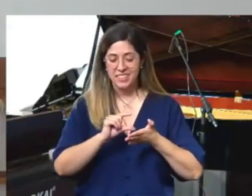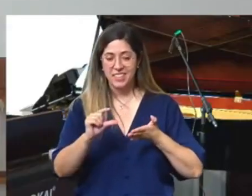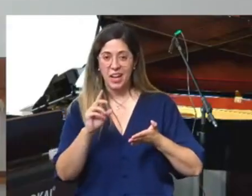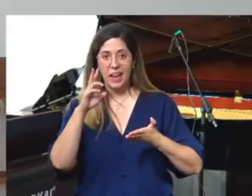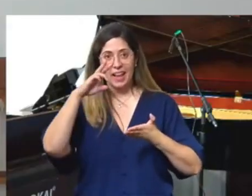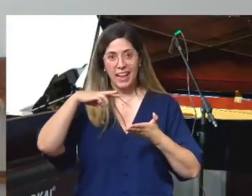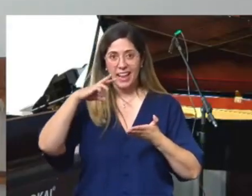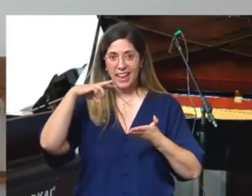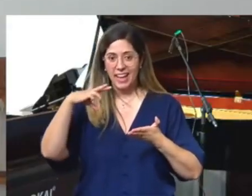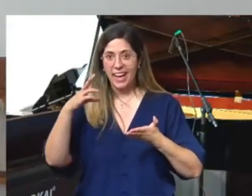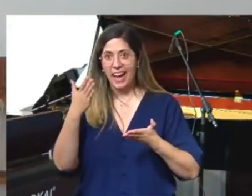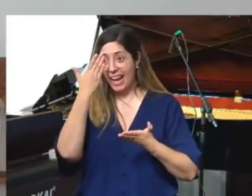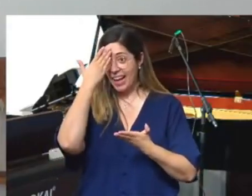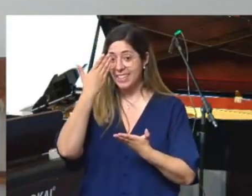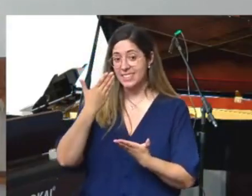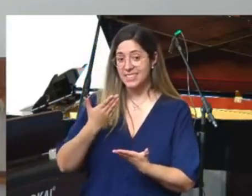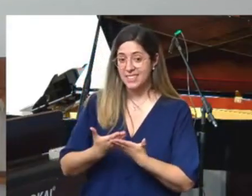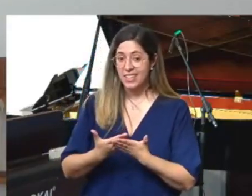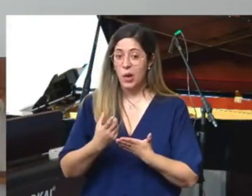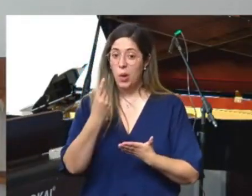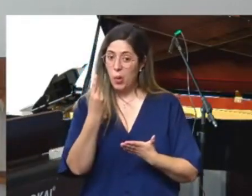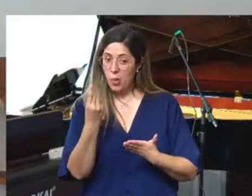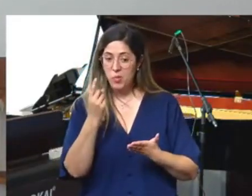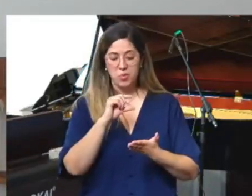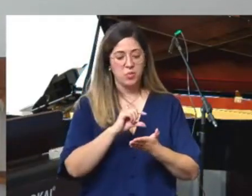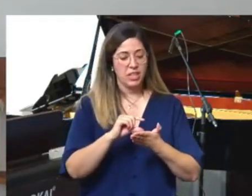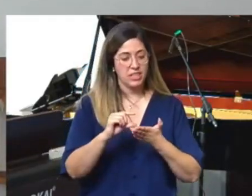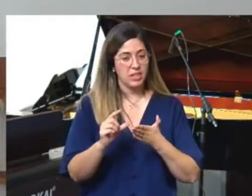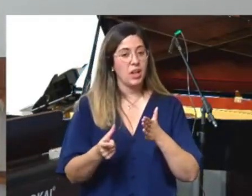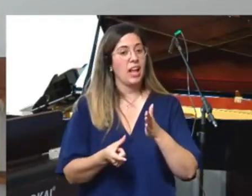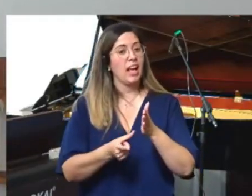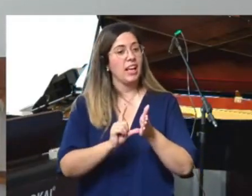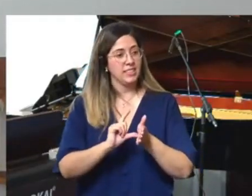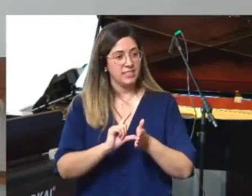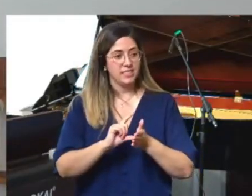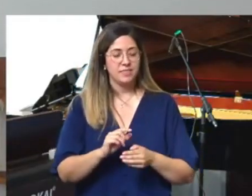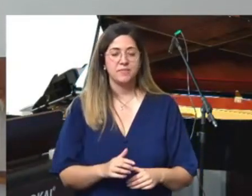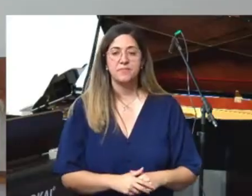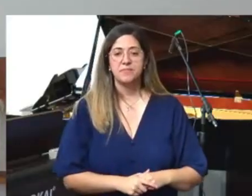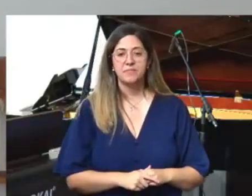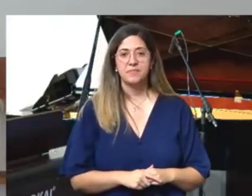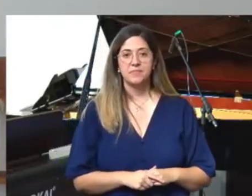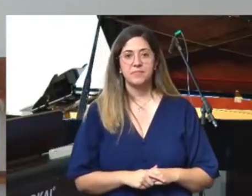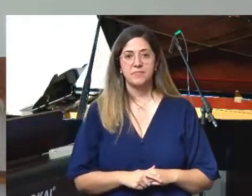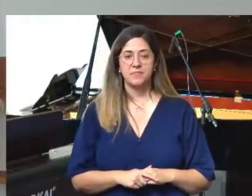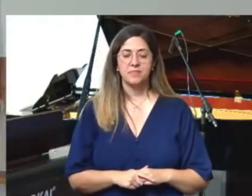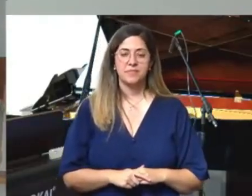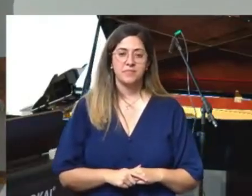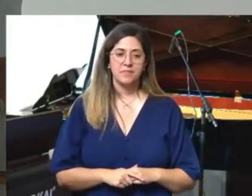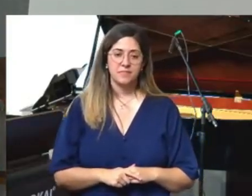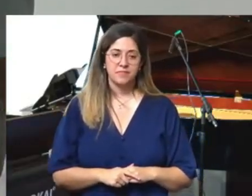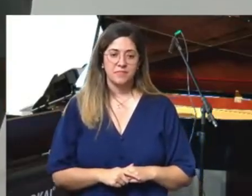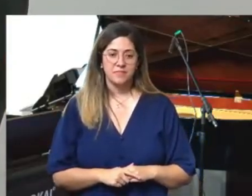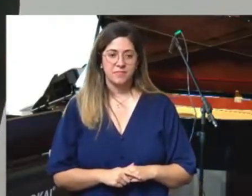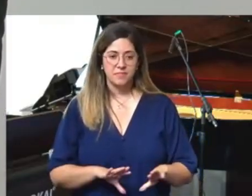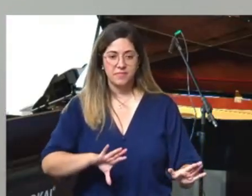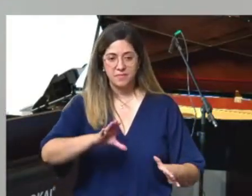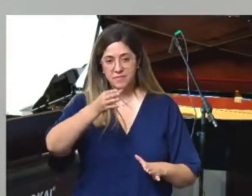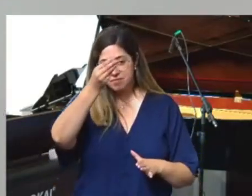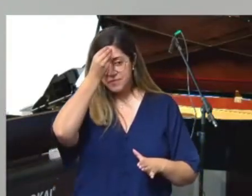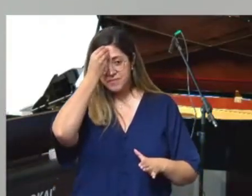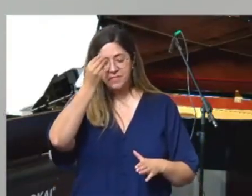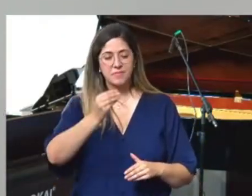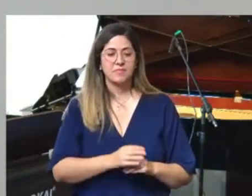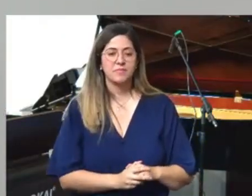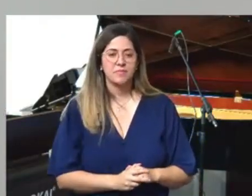em assumir coisas a respeito de um versículo de forma precipitada. Para chegarmos a um